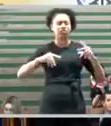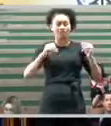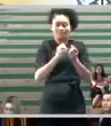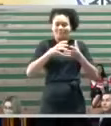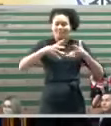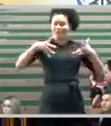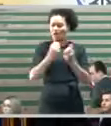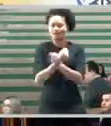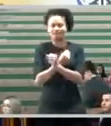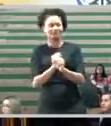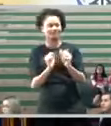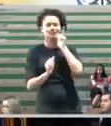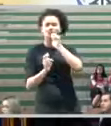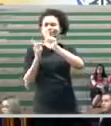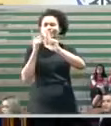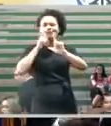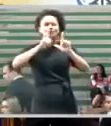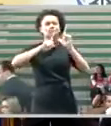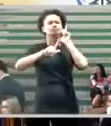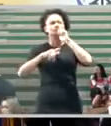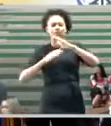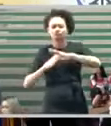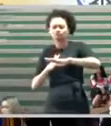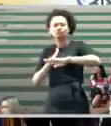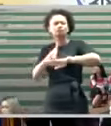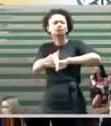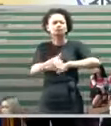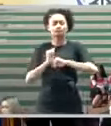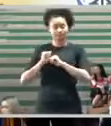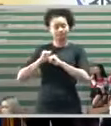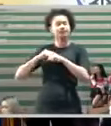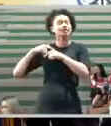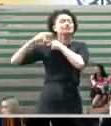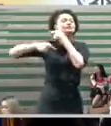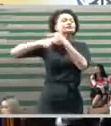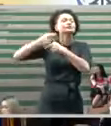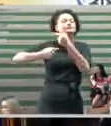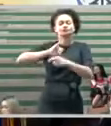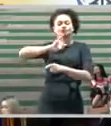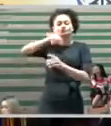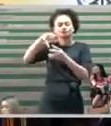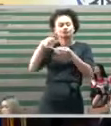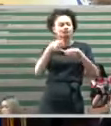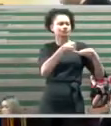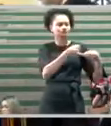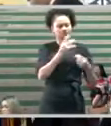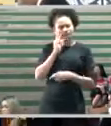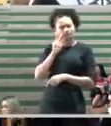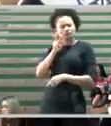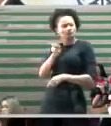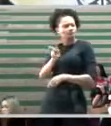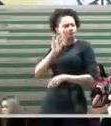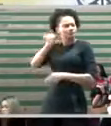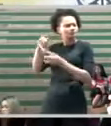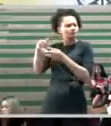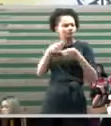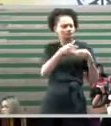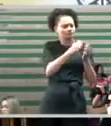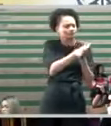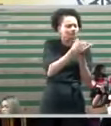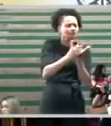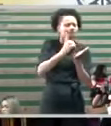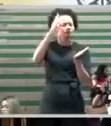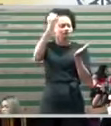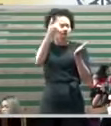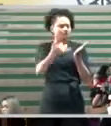do impossível, então adentra a geração de Josué. Veja que na geração de Josué, a Bíblia diz que